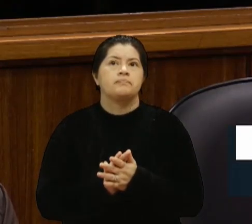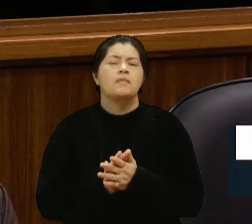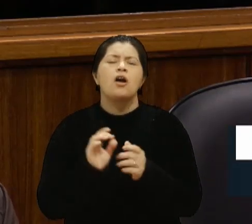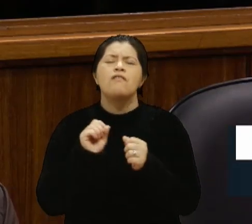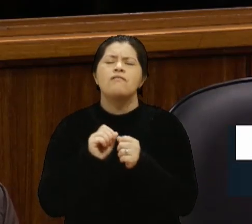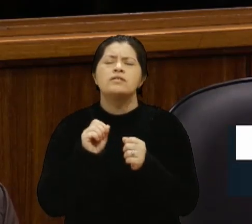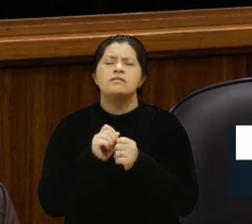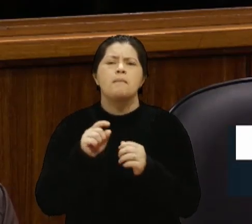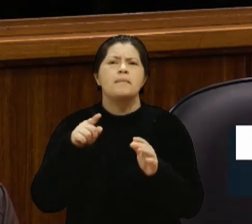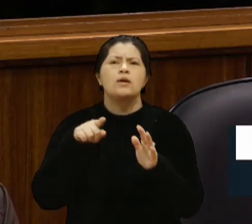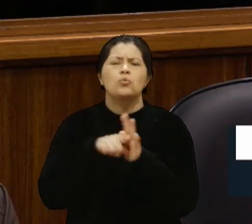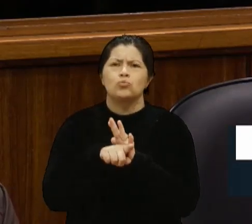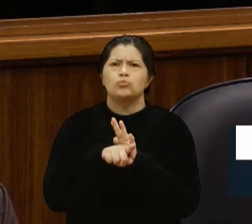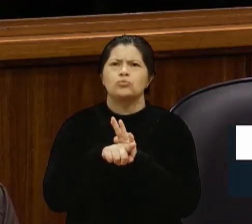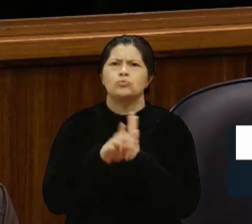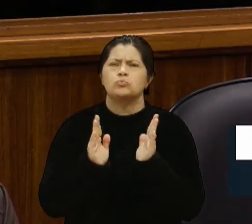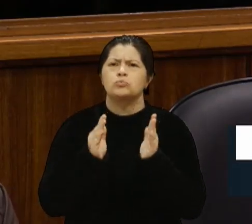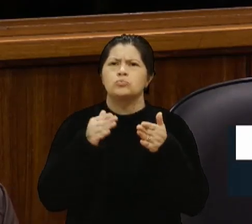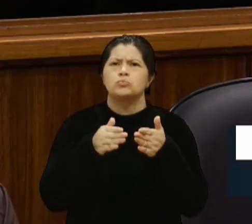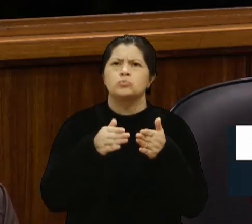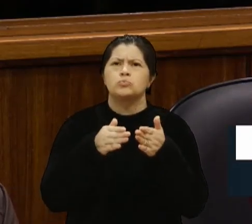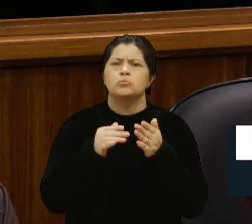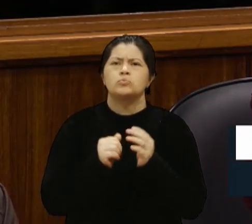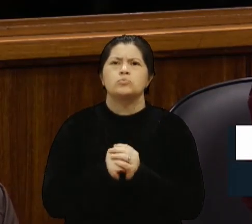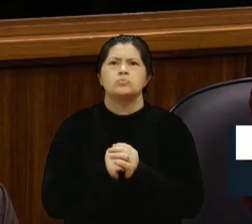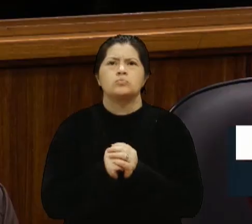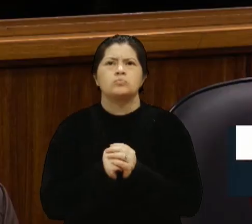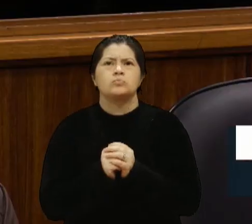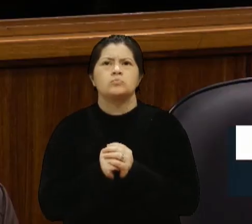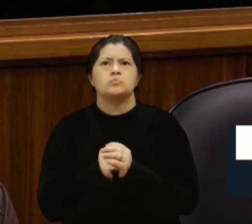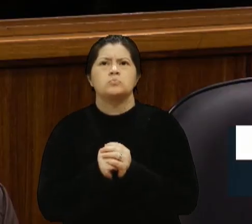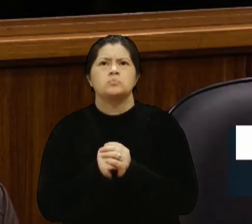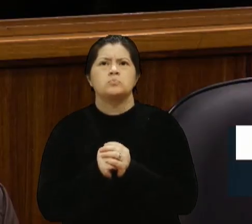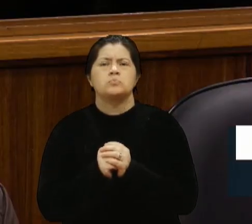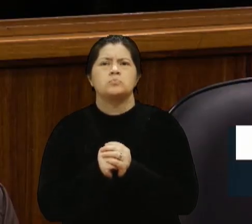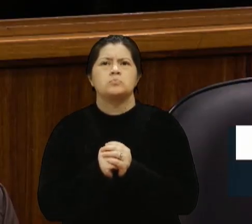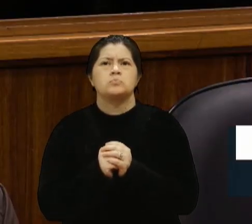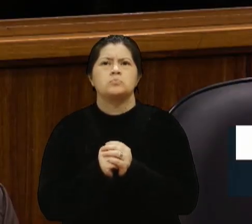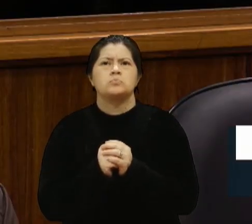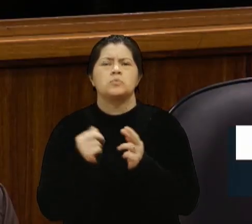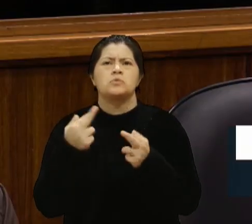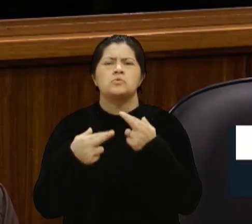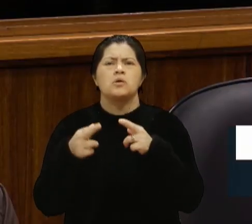bem específica relacionada a uma questão que a gente